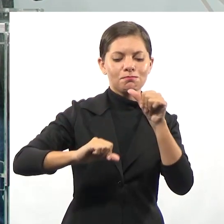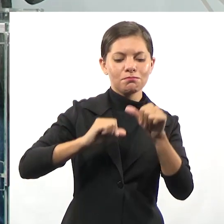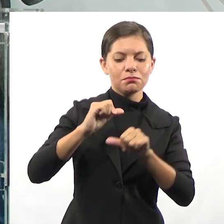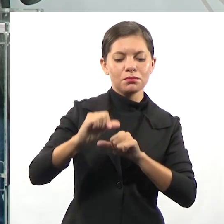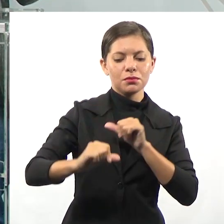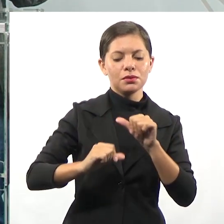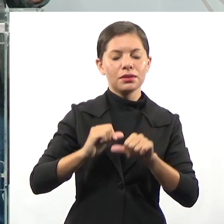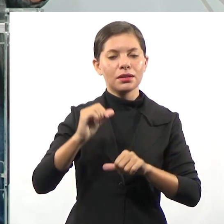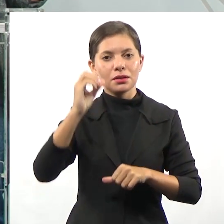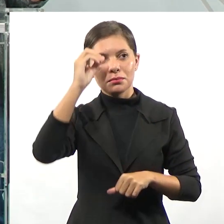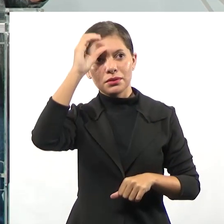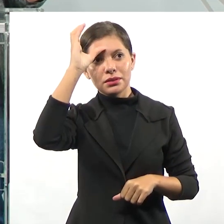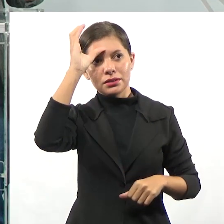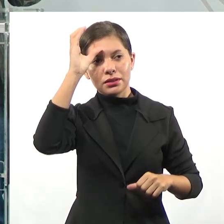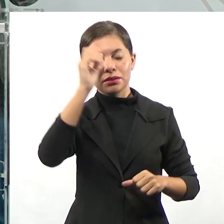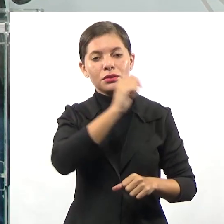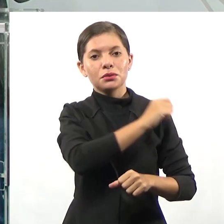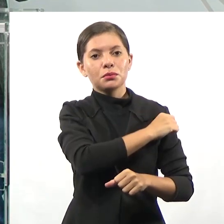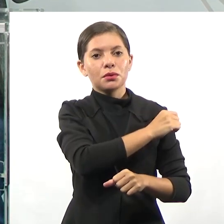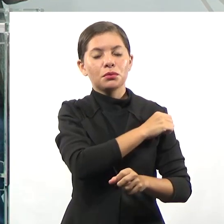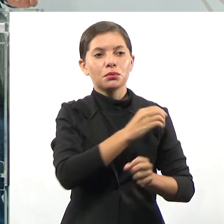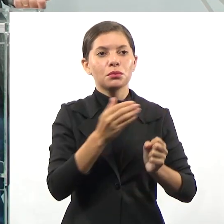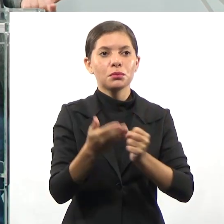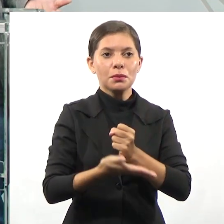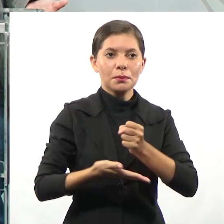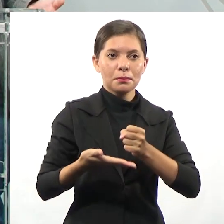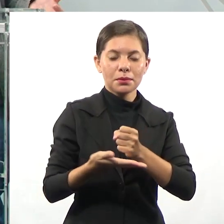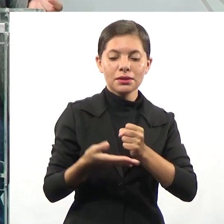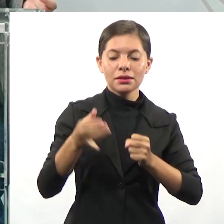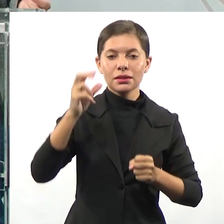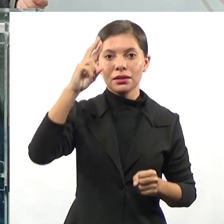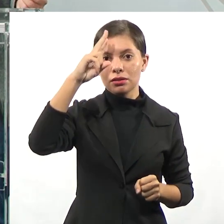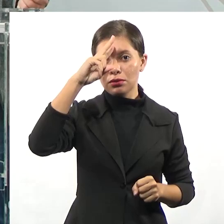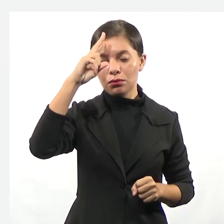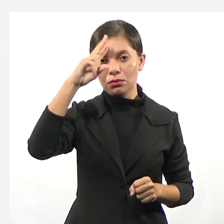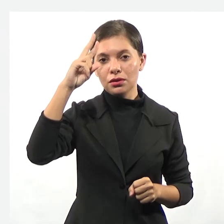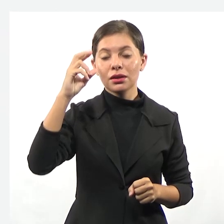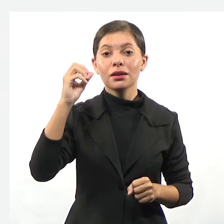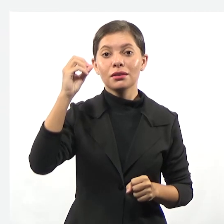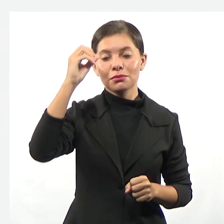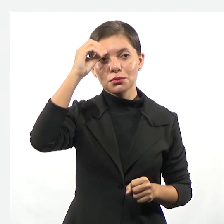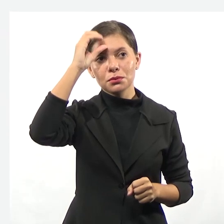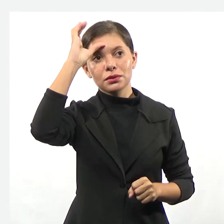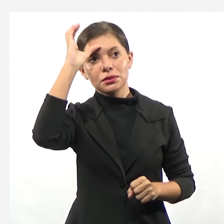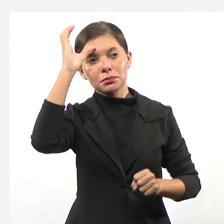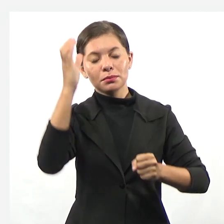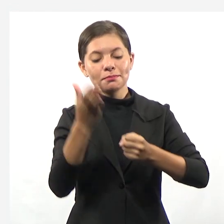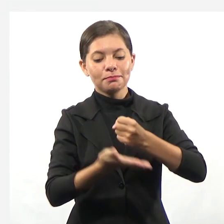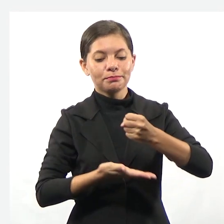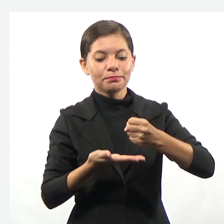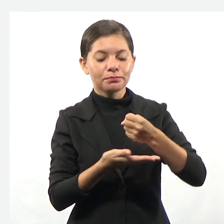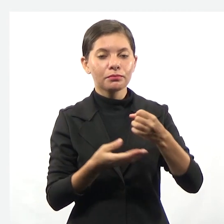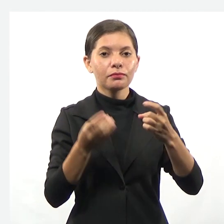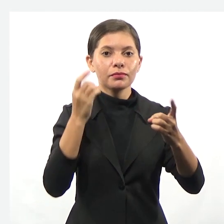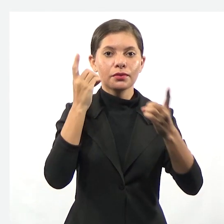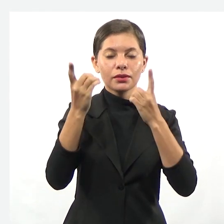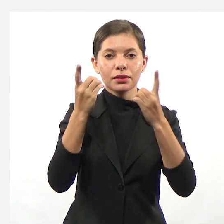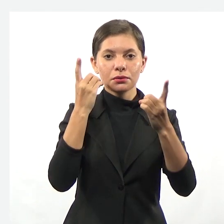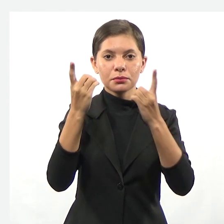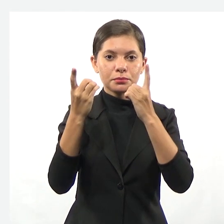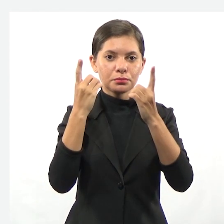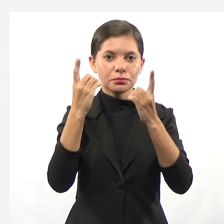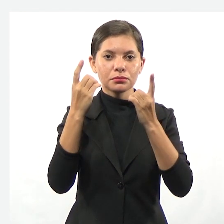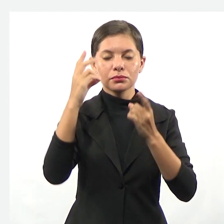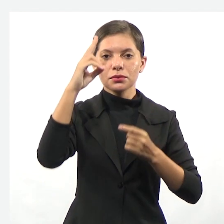que eu tenho lá na minha base de dados de histórico de outros alunos. E aí, como sugestão